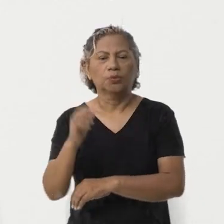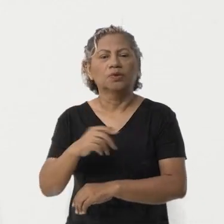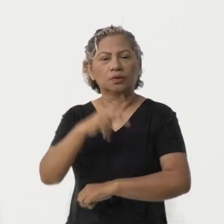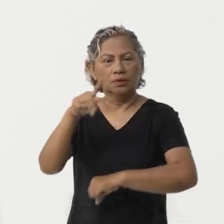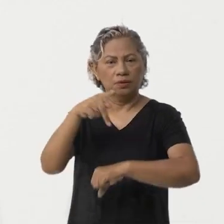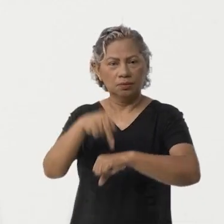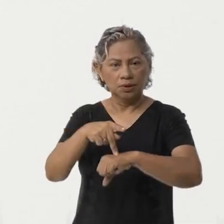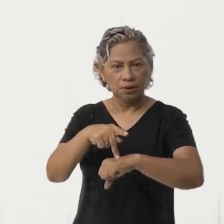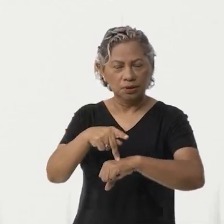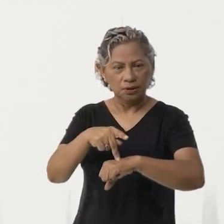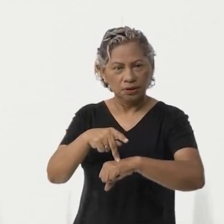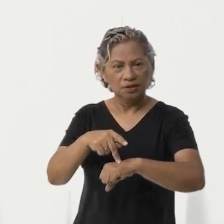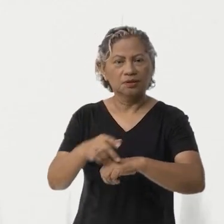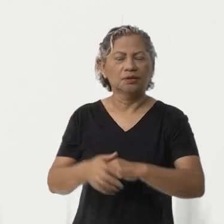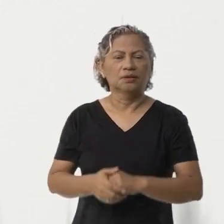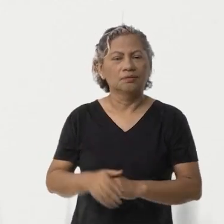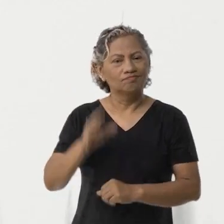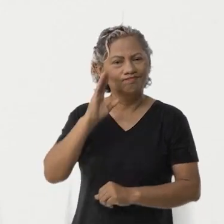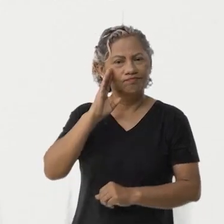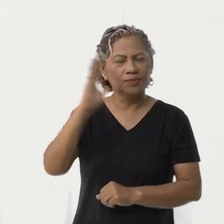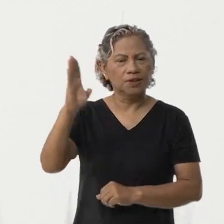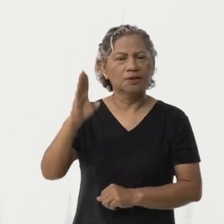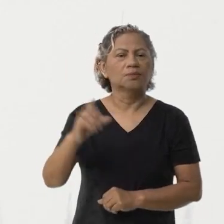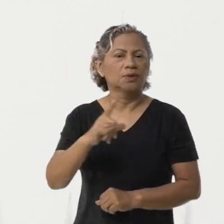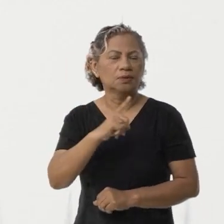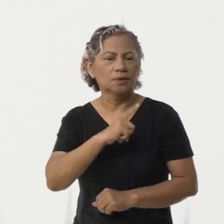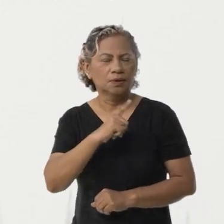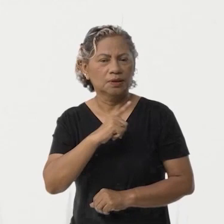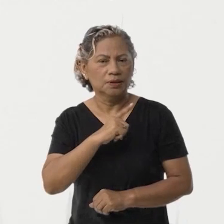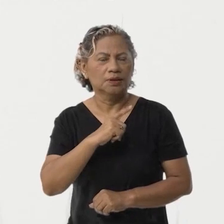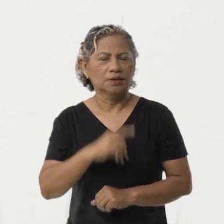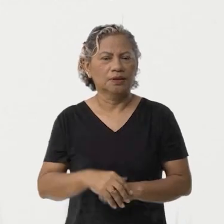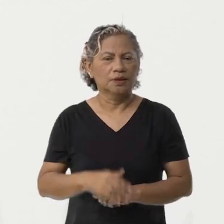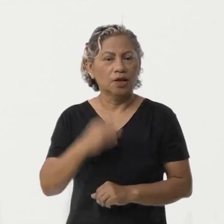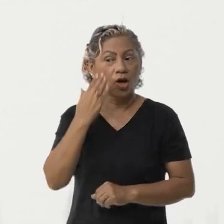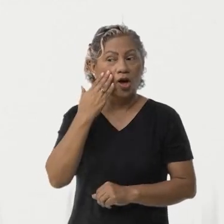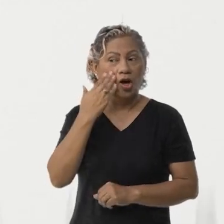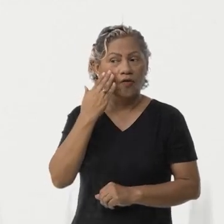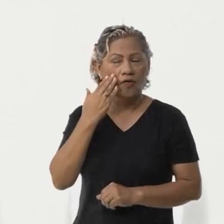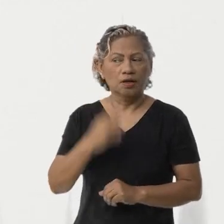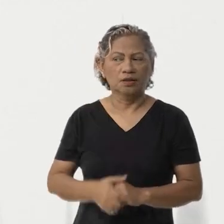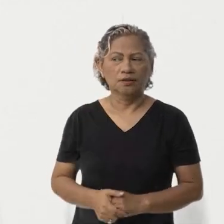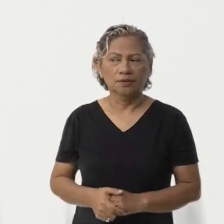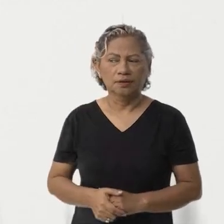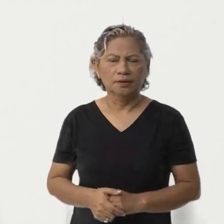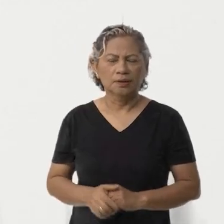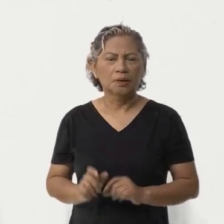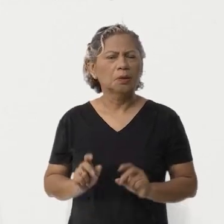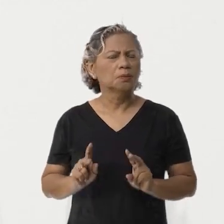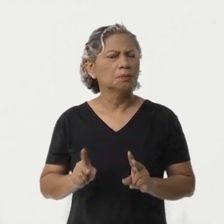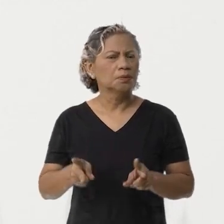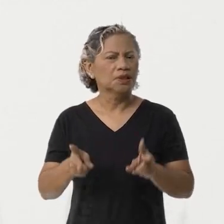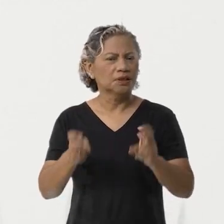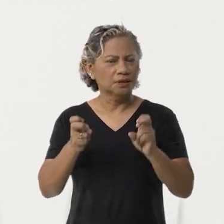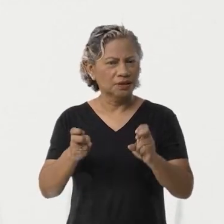a segunda maior formação vegetal do nosso país. Ele é marcado principalmente pelas